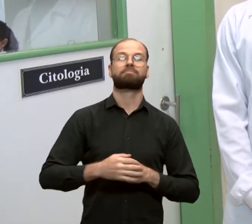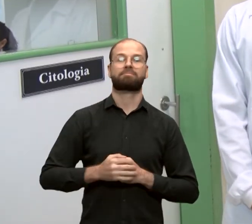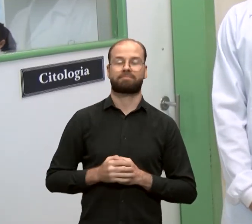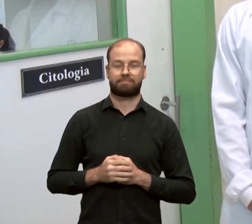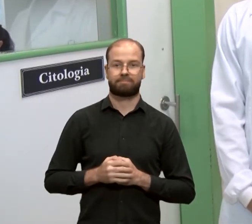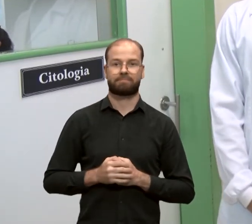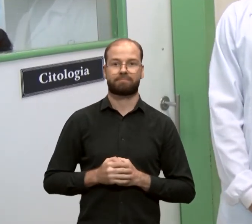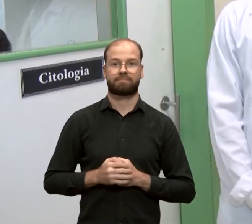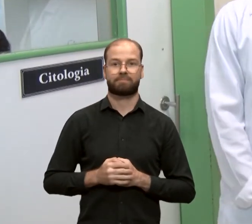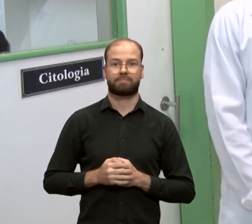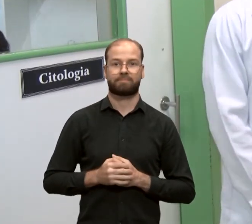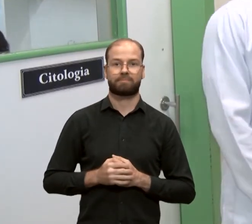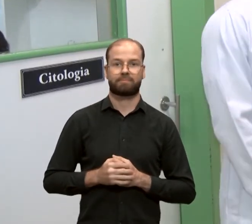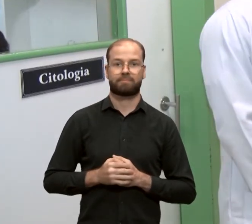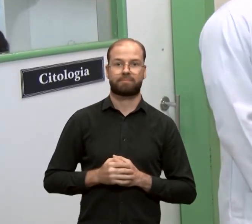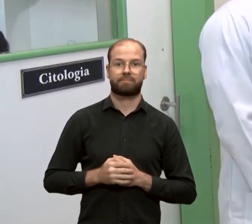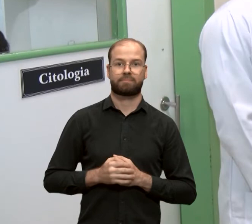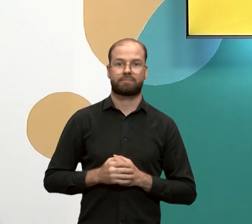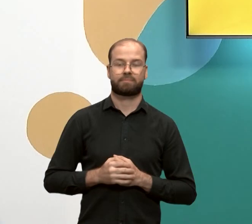www.ff.ufg.br.